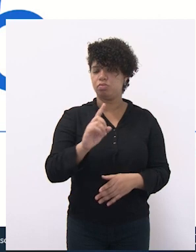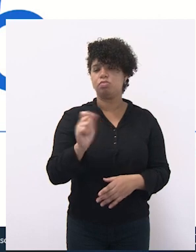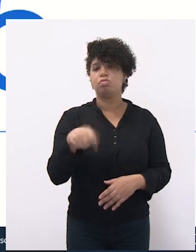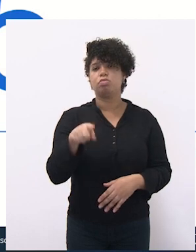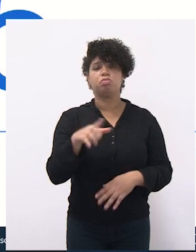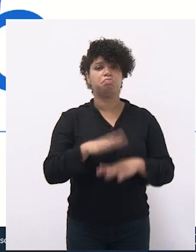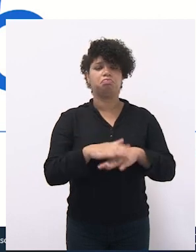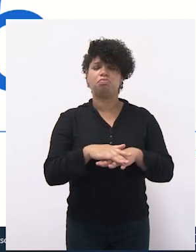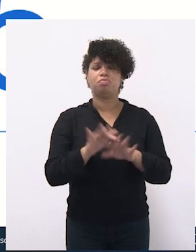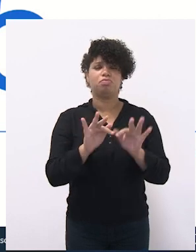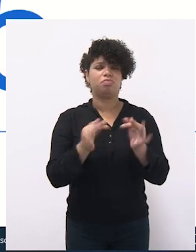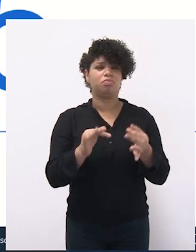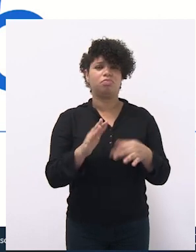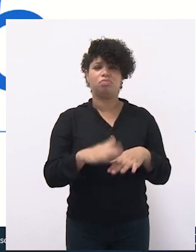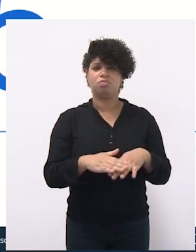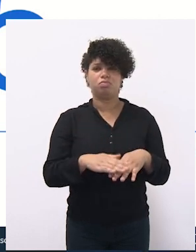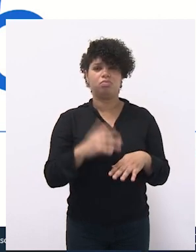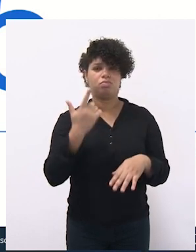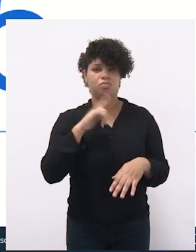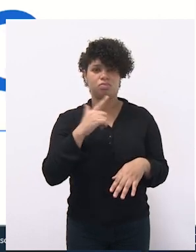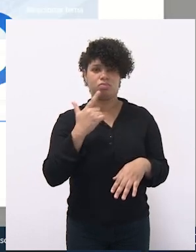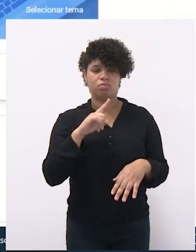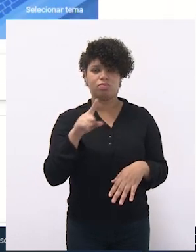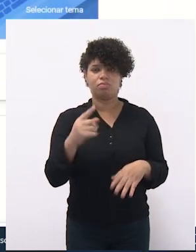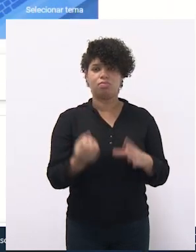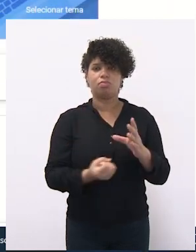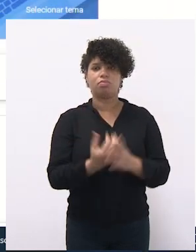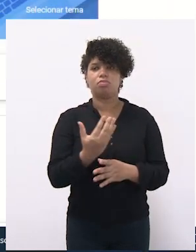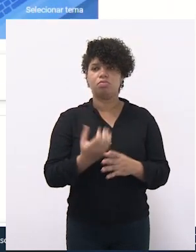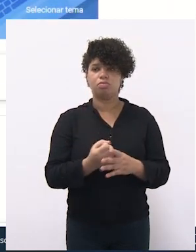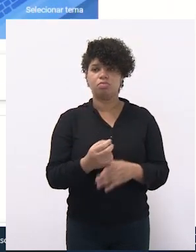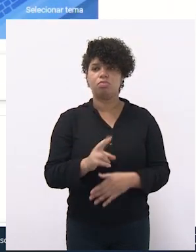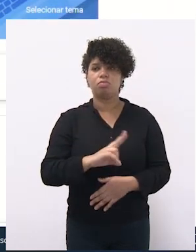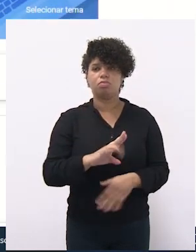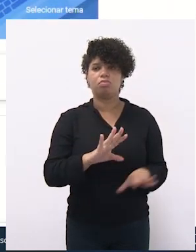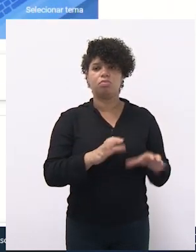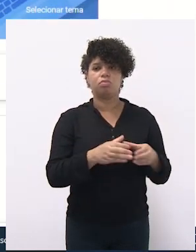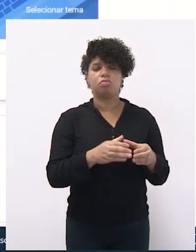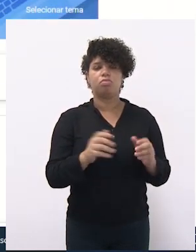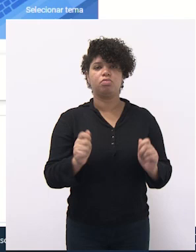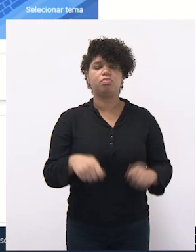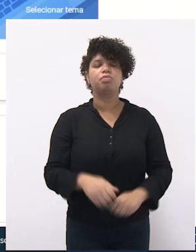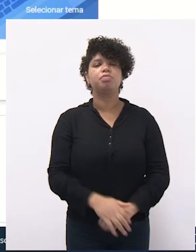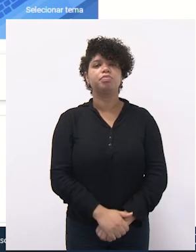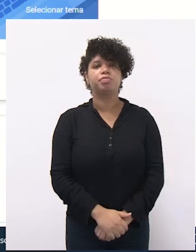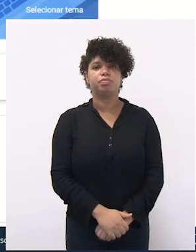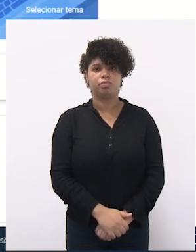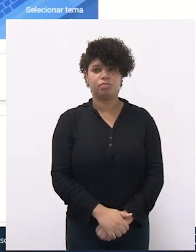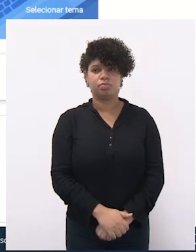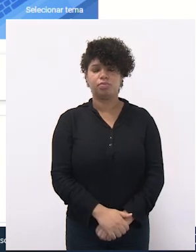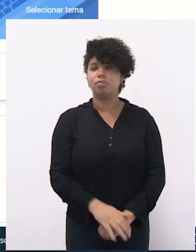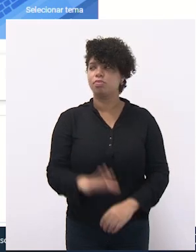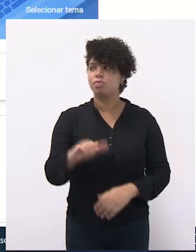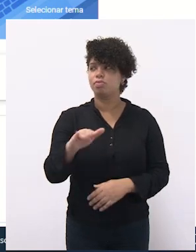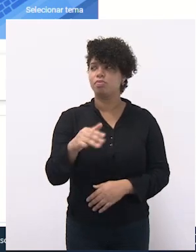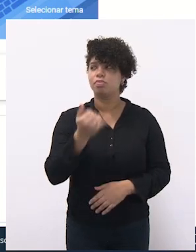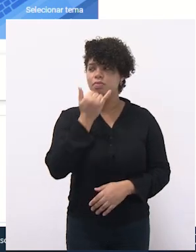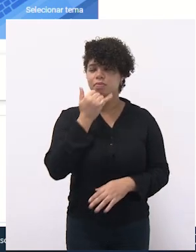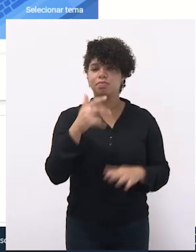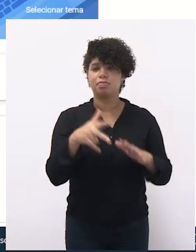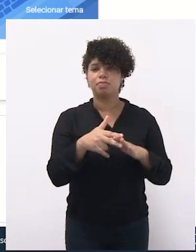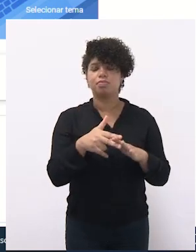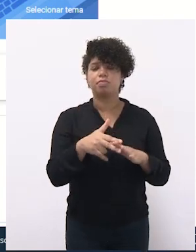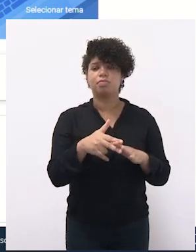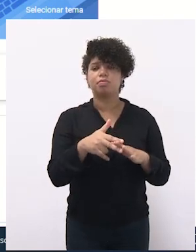processo, é bem simples. Você vai e cria a sua turma. Depois que a gente criou... Giovani e Ana